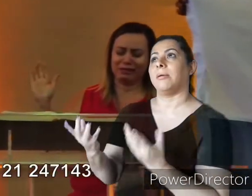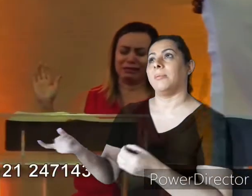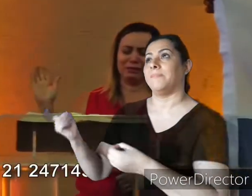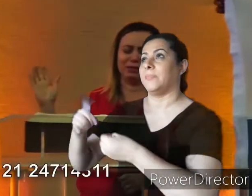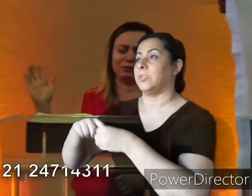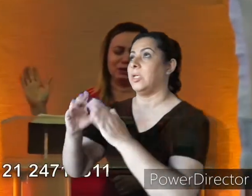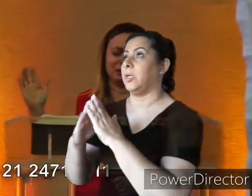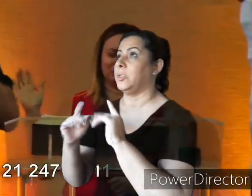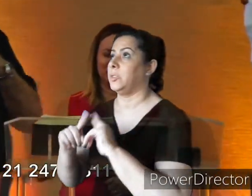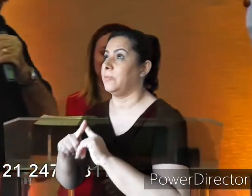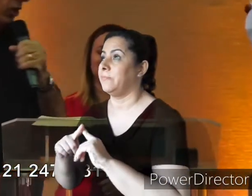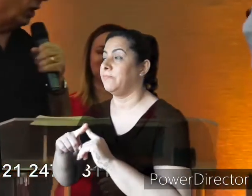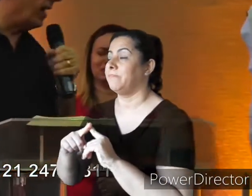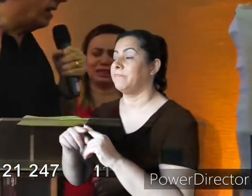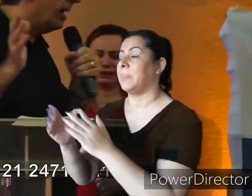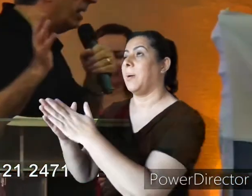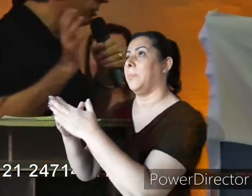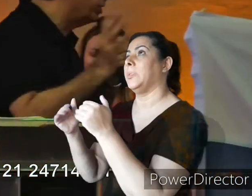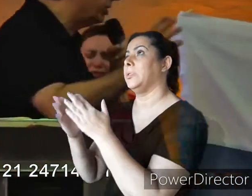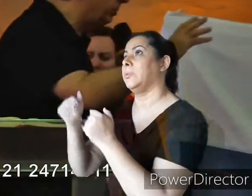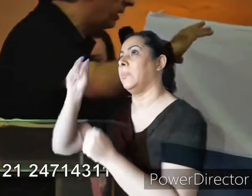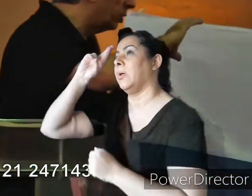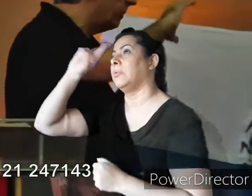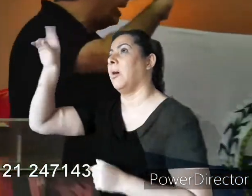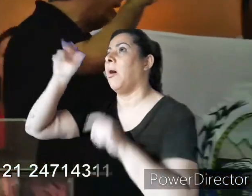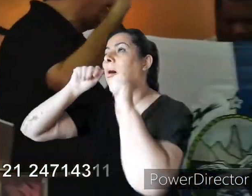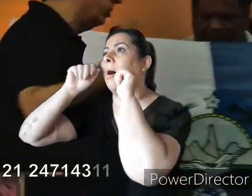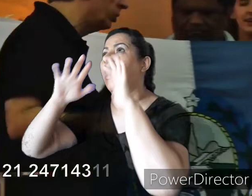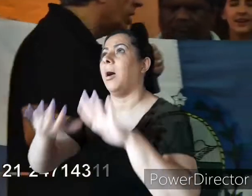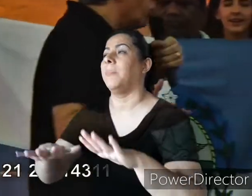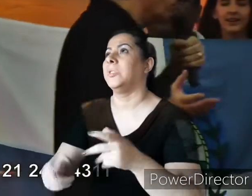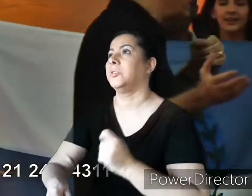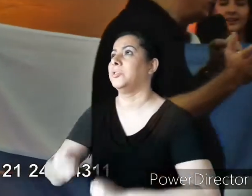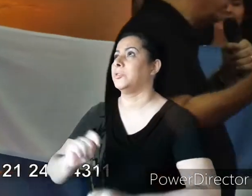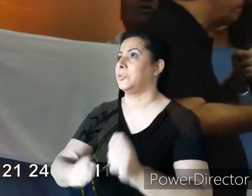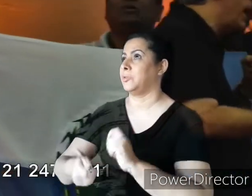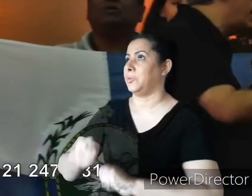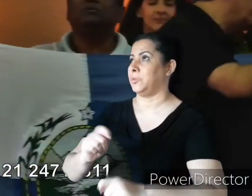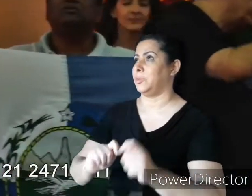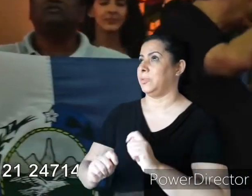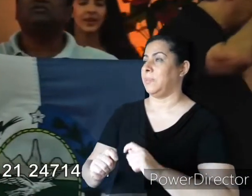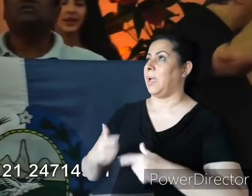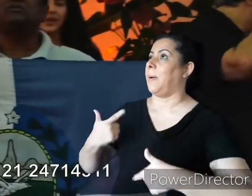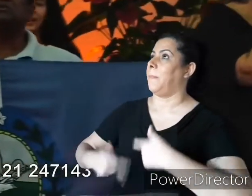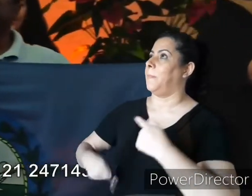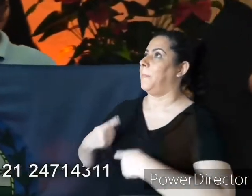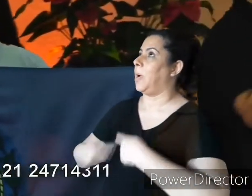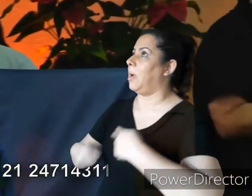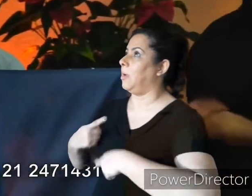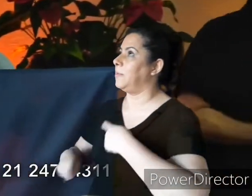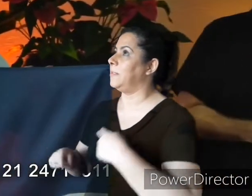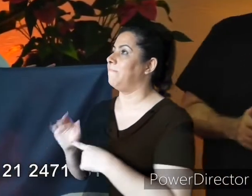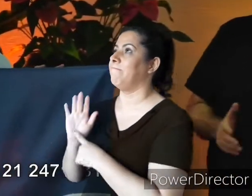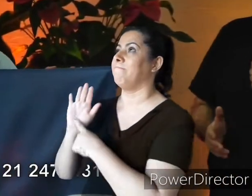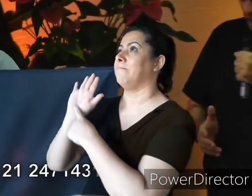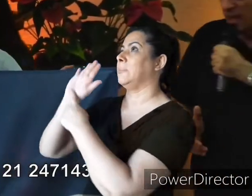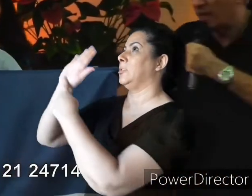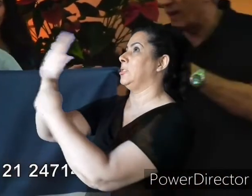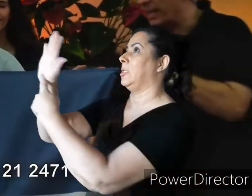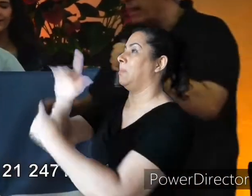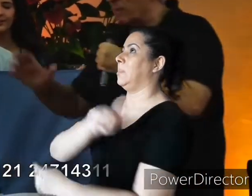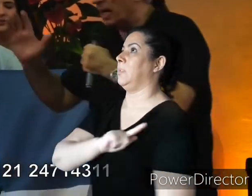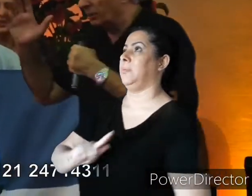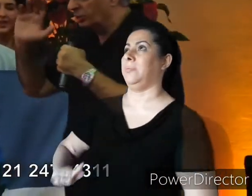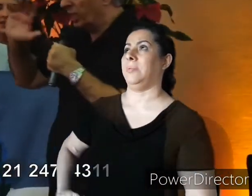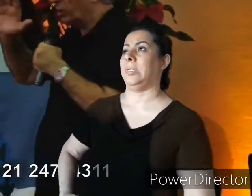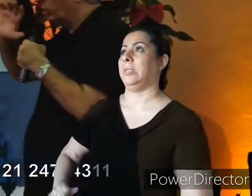tem misericórdia. Senhor, vai amarrando os espíritos malignos, o principado, Senhor, maligno nesta nação.